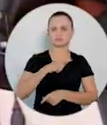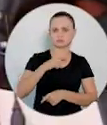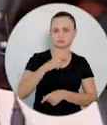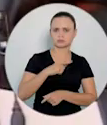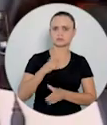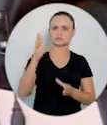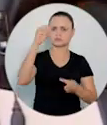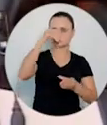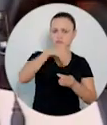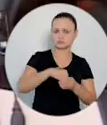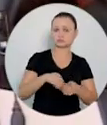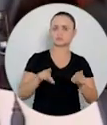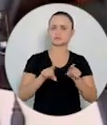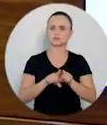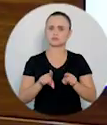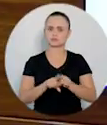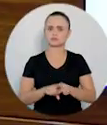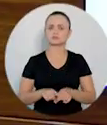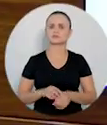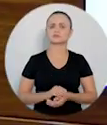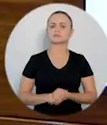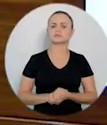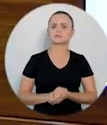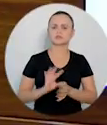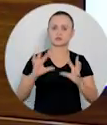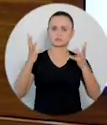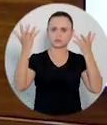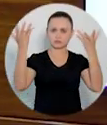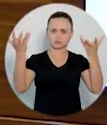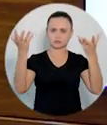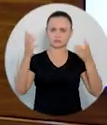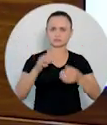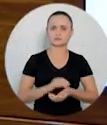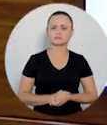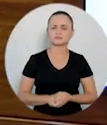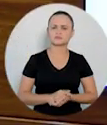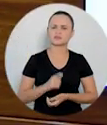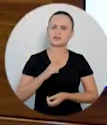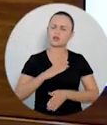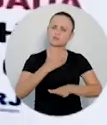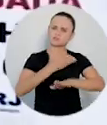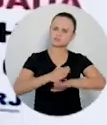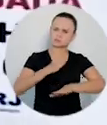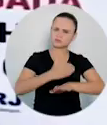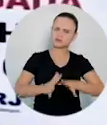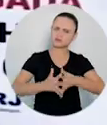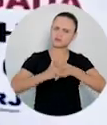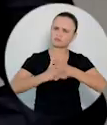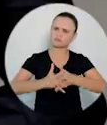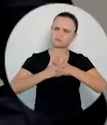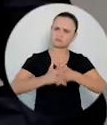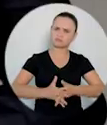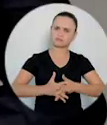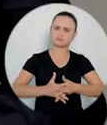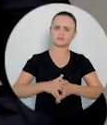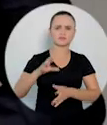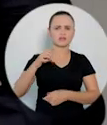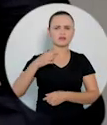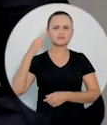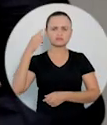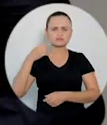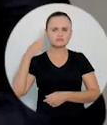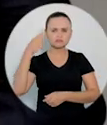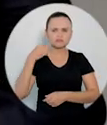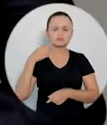com a solenidade de posse dos novos membros da Comissão de Enfrentamento à Violência contra Advogados. Há uma